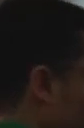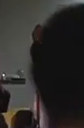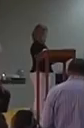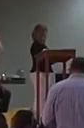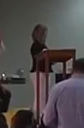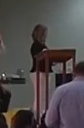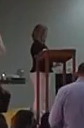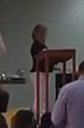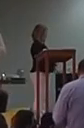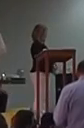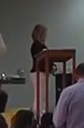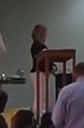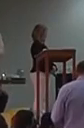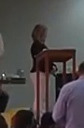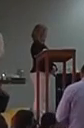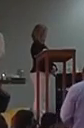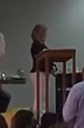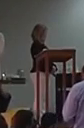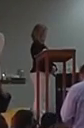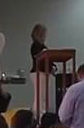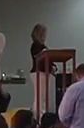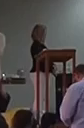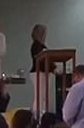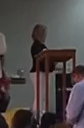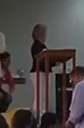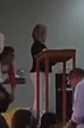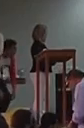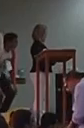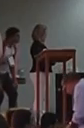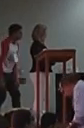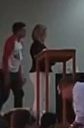essa é a minha resposta objetiva e clara para o que eu penso.